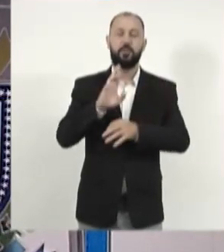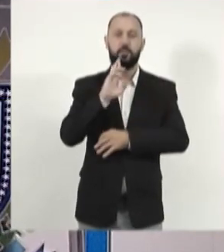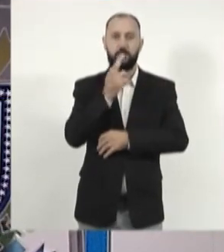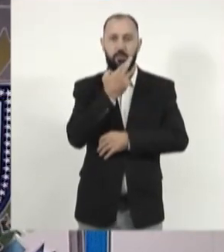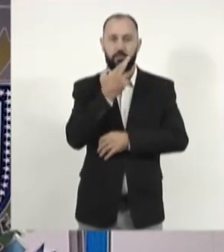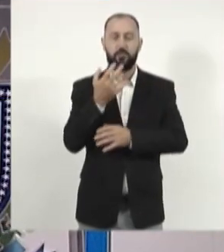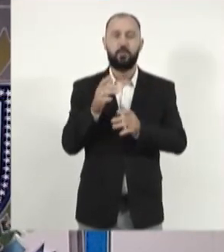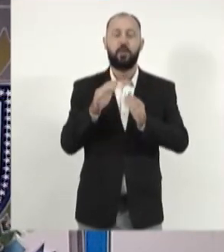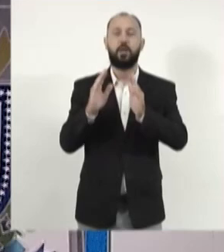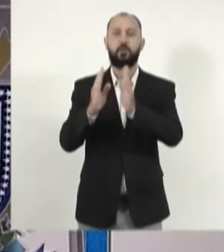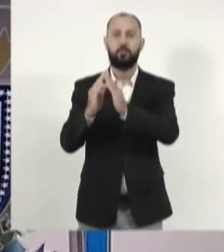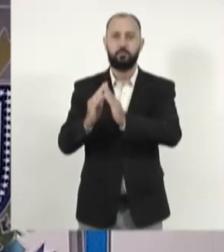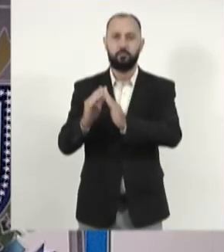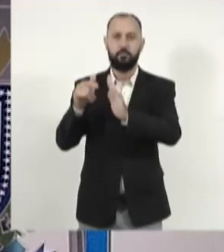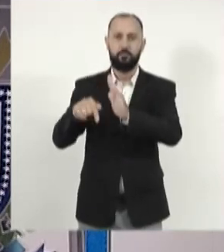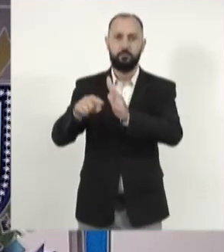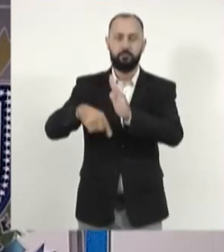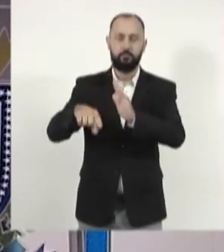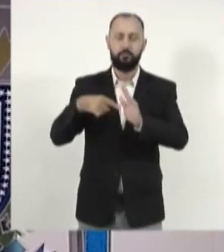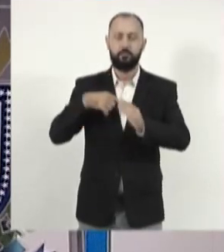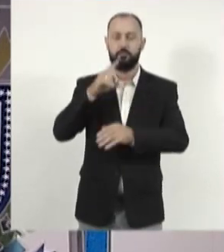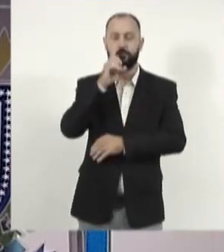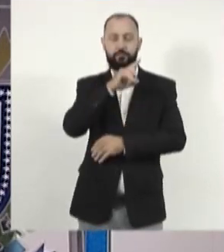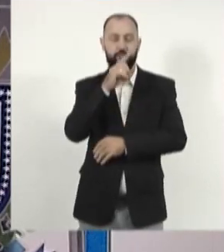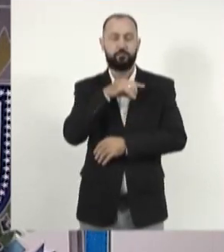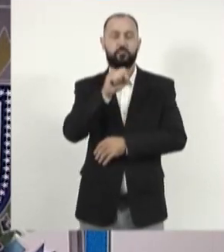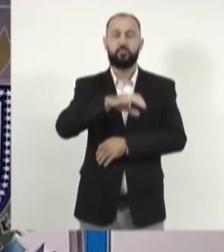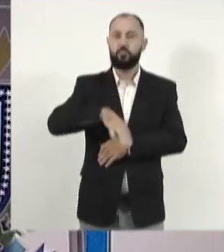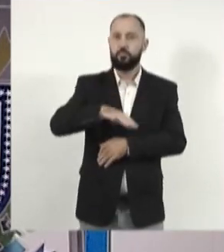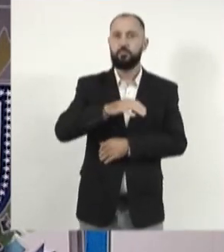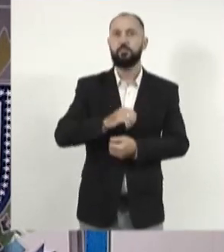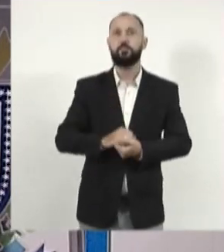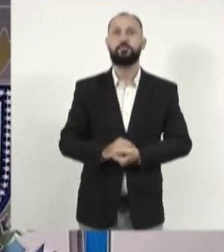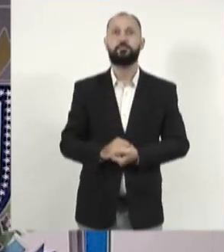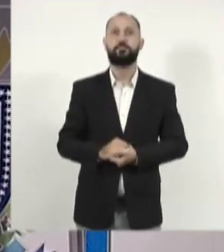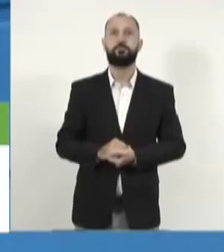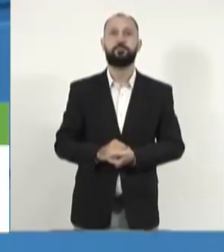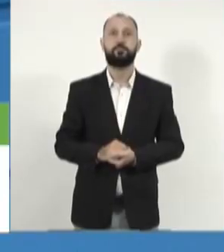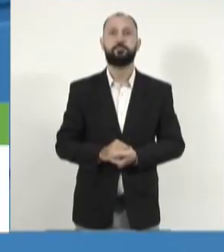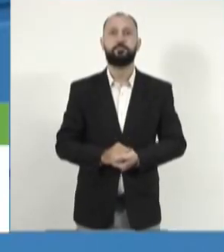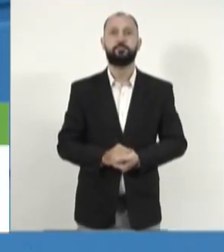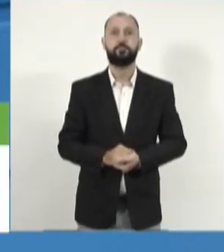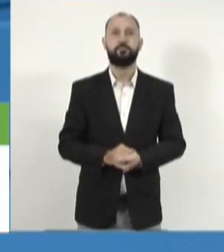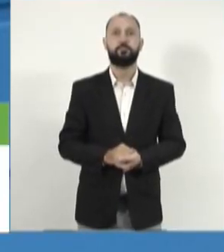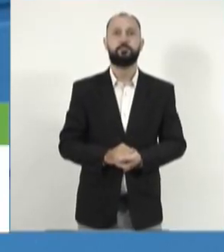alojamento para acadêmicos em situação de vulnerabilidade social.